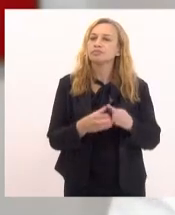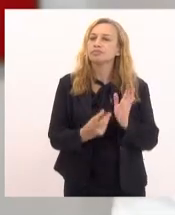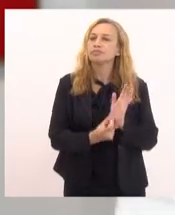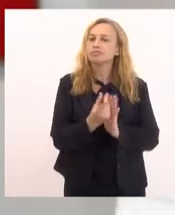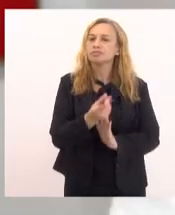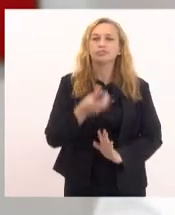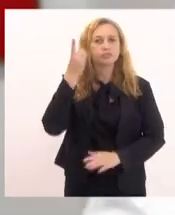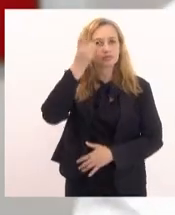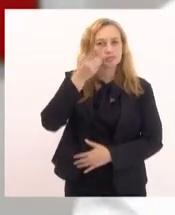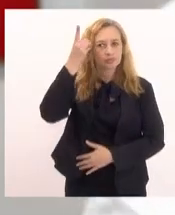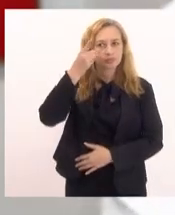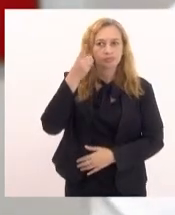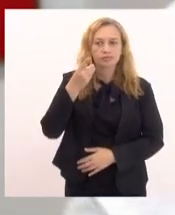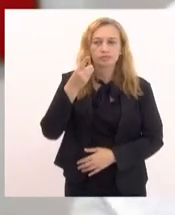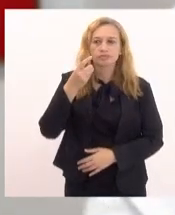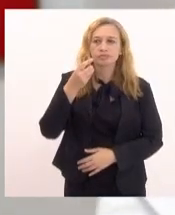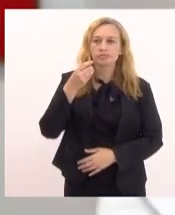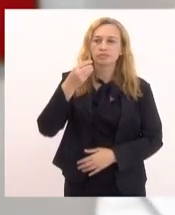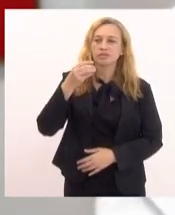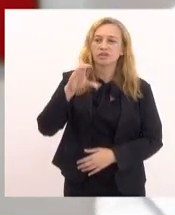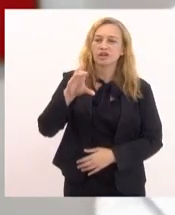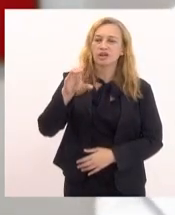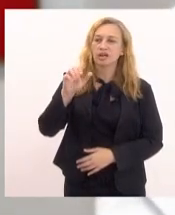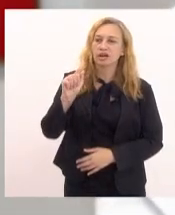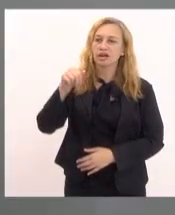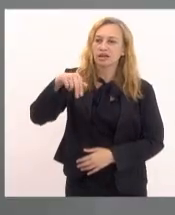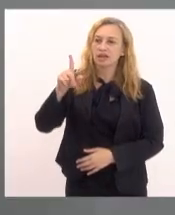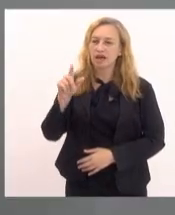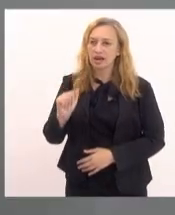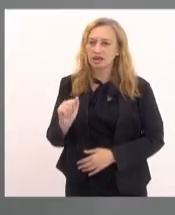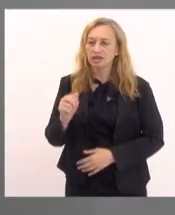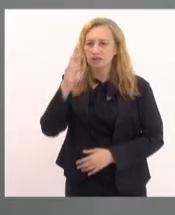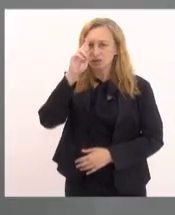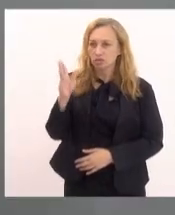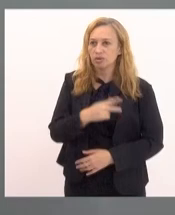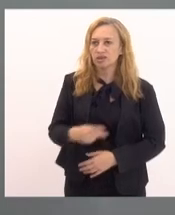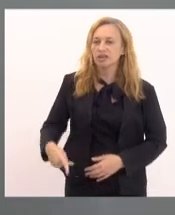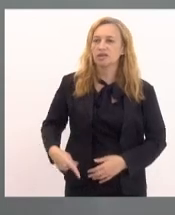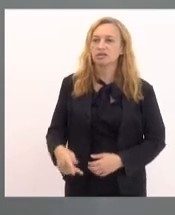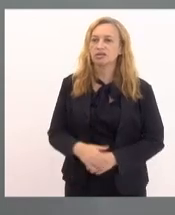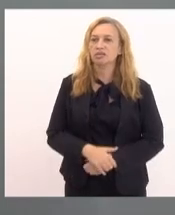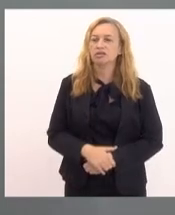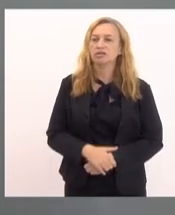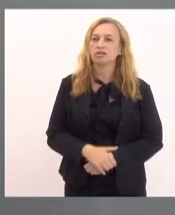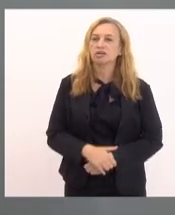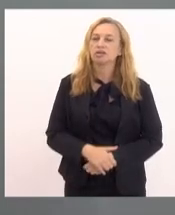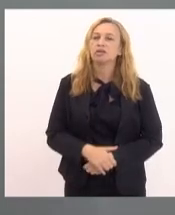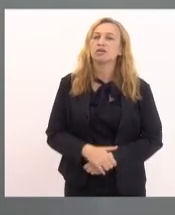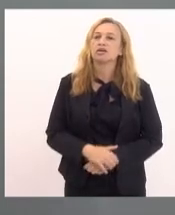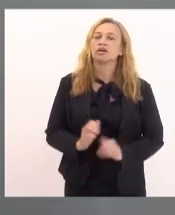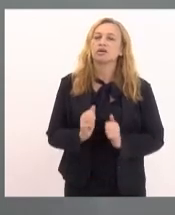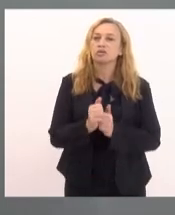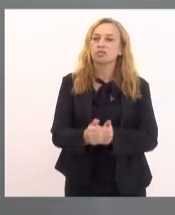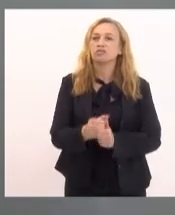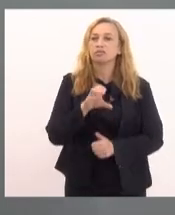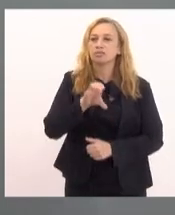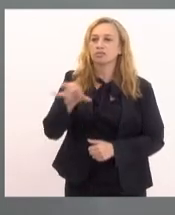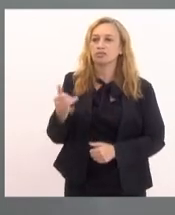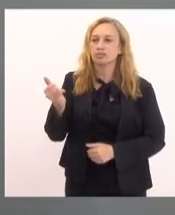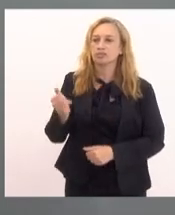Orçamento, deputado Márcio Canella. Senhor presidente, acompanho a CCJ.